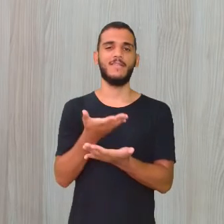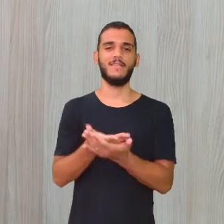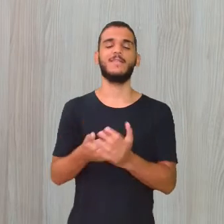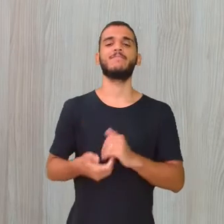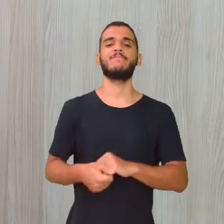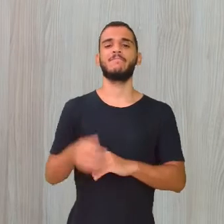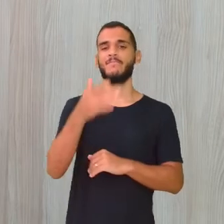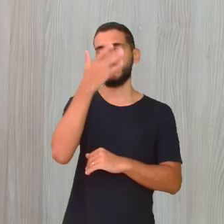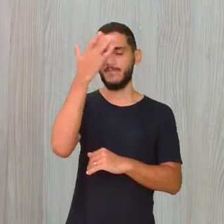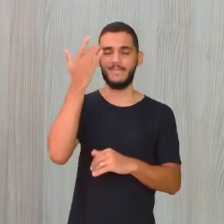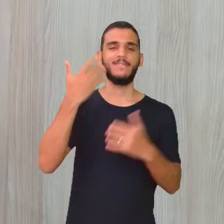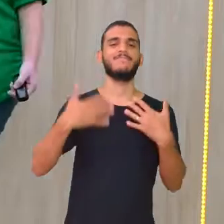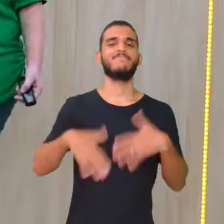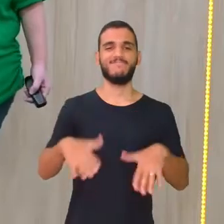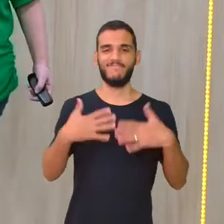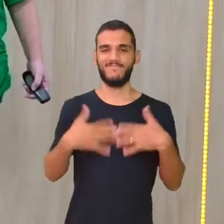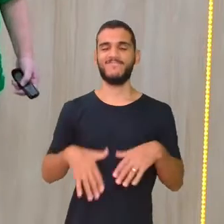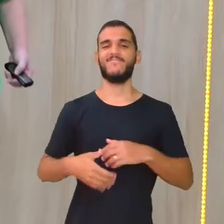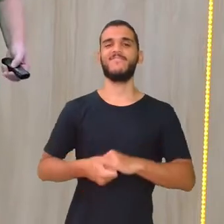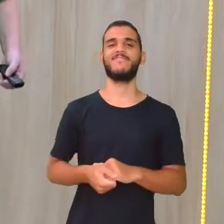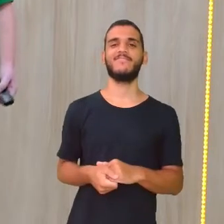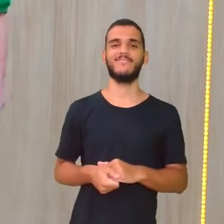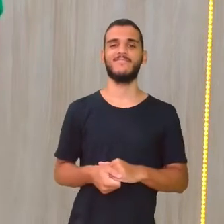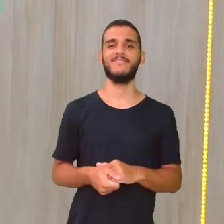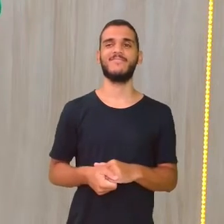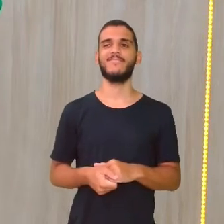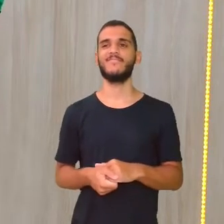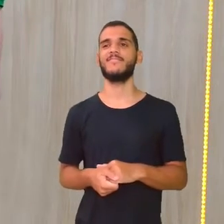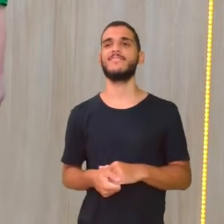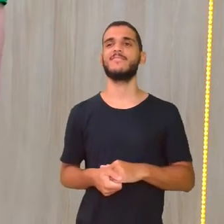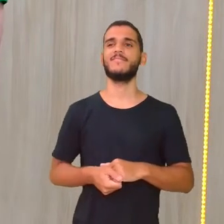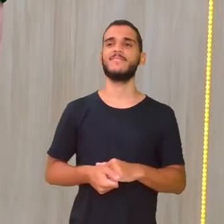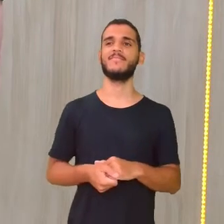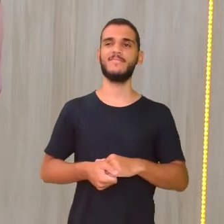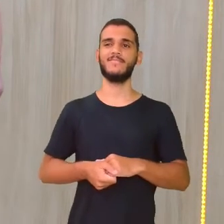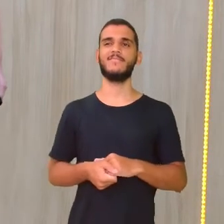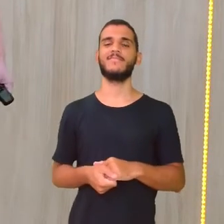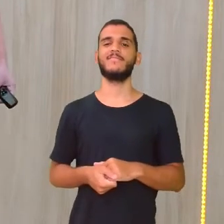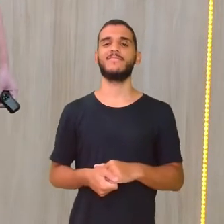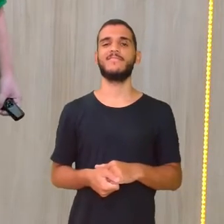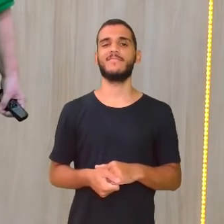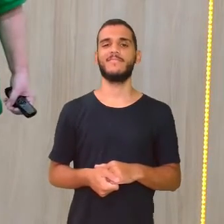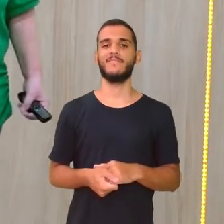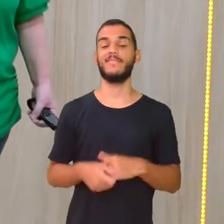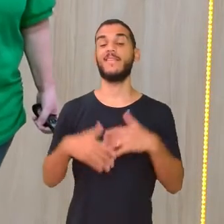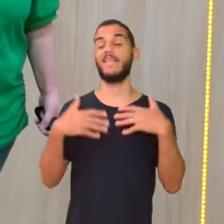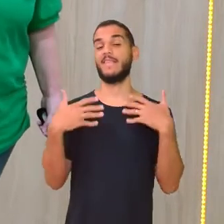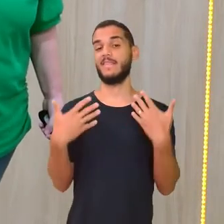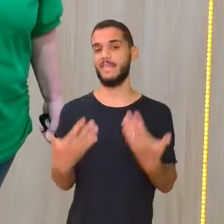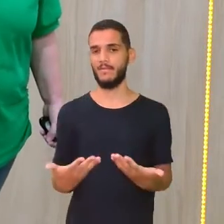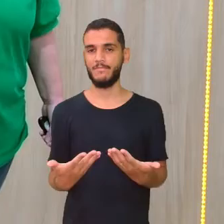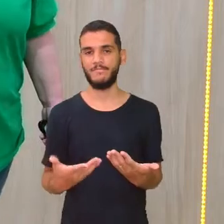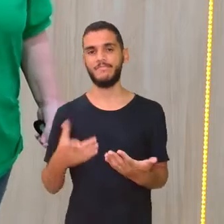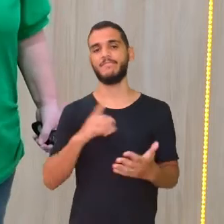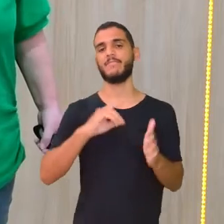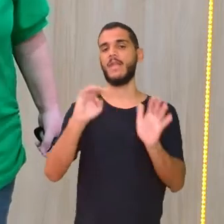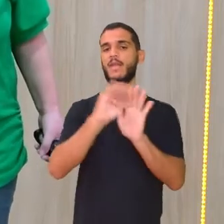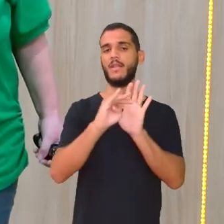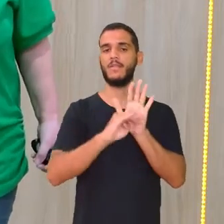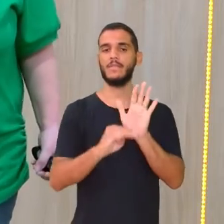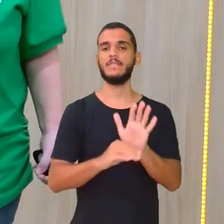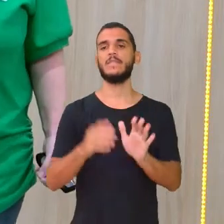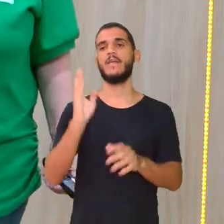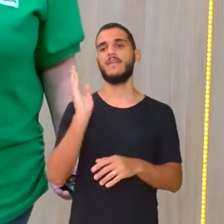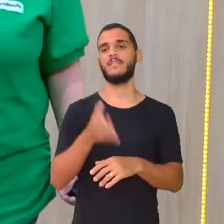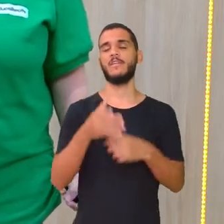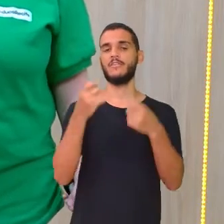pessoal está tranquilo, professora. Está tranquilo, né? Então, vamos lá, gente. E como eu vou classificar se eu estiver falando